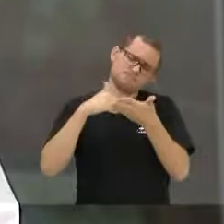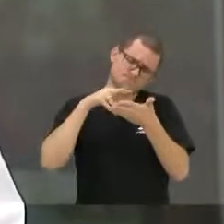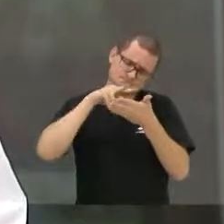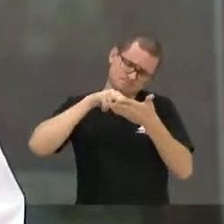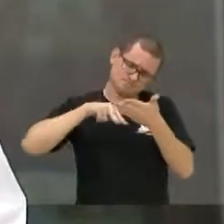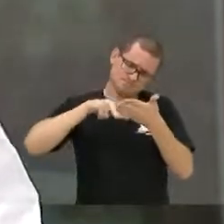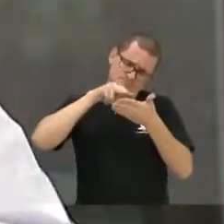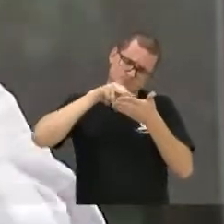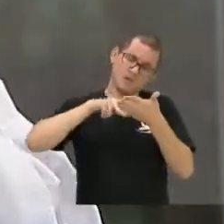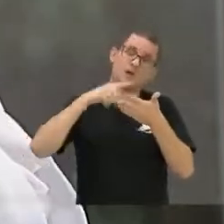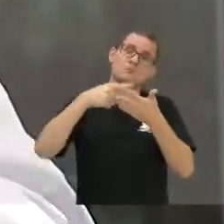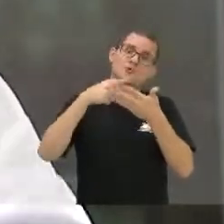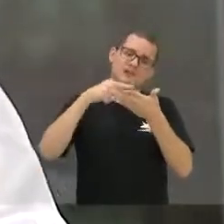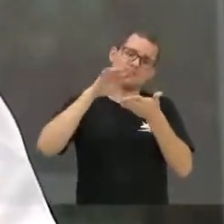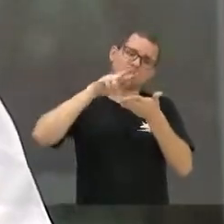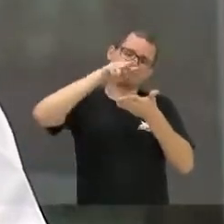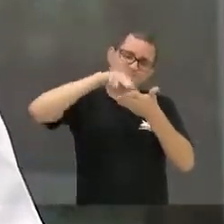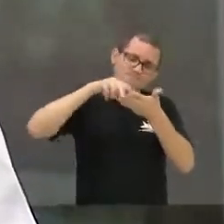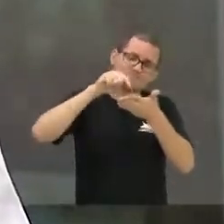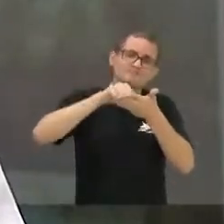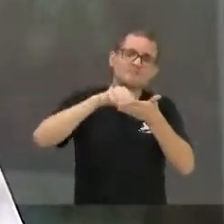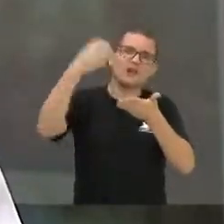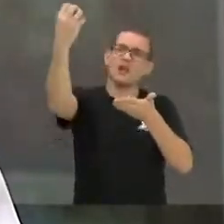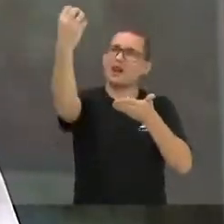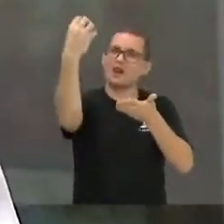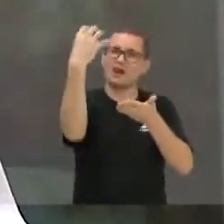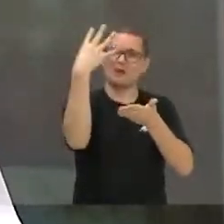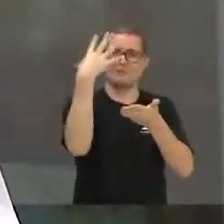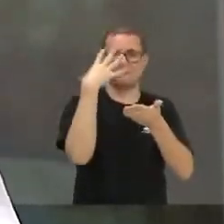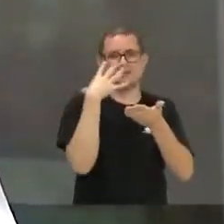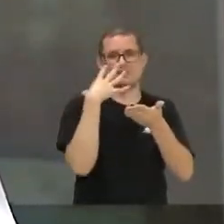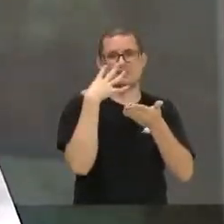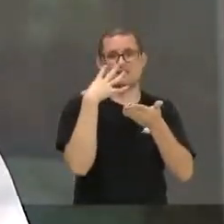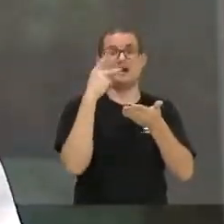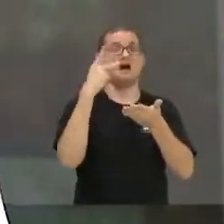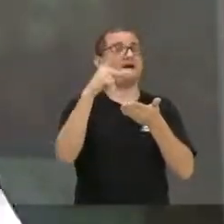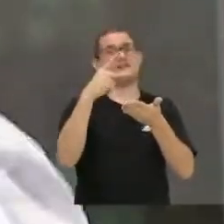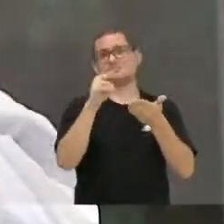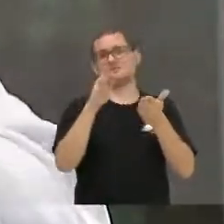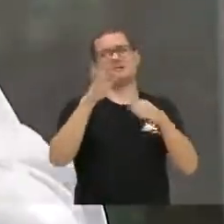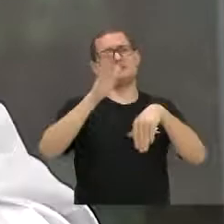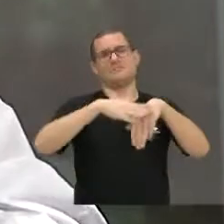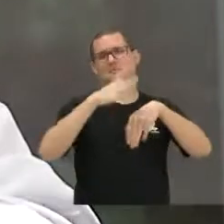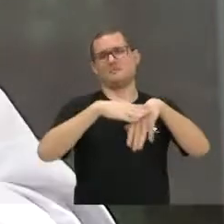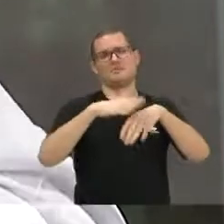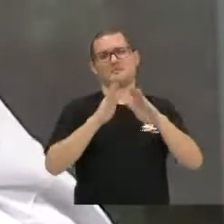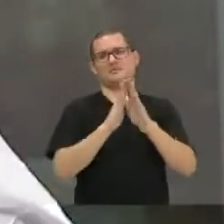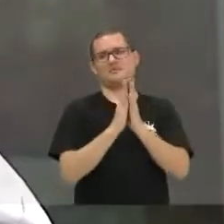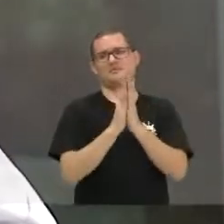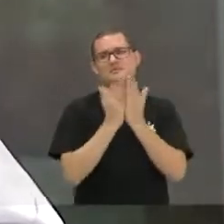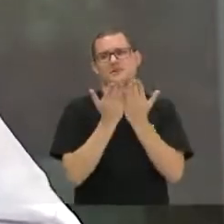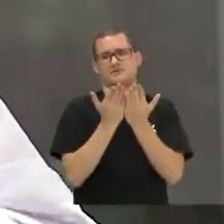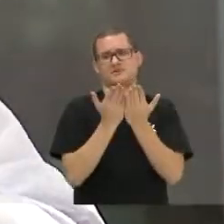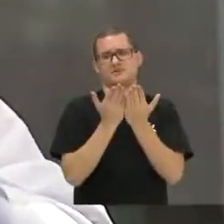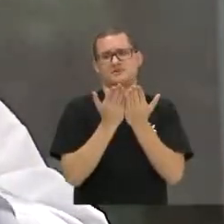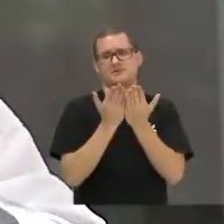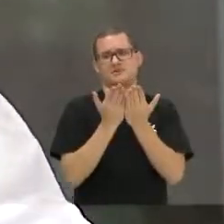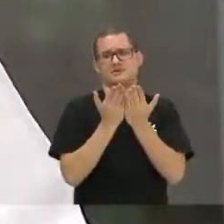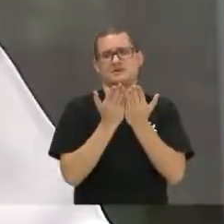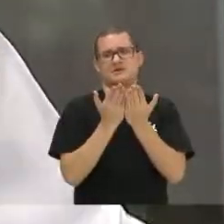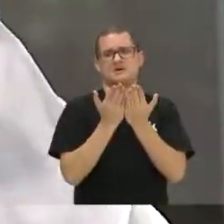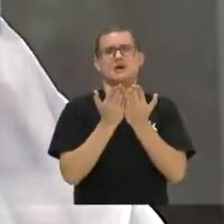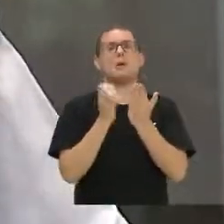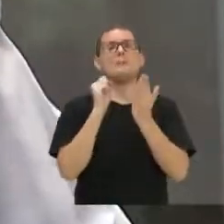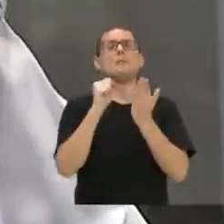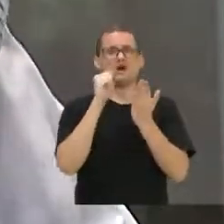iluminar pela palavra a sua bíblia pode até a dar-lhe um beijo